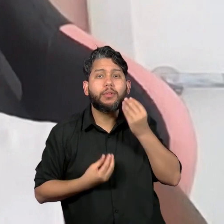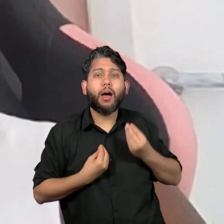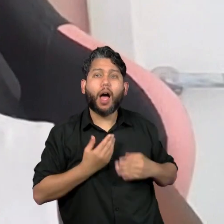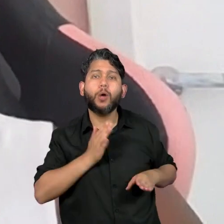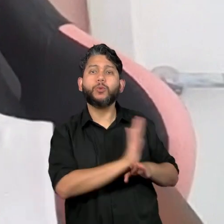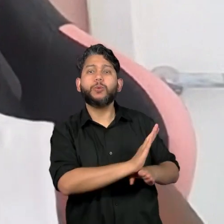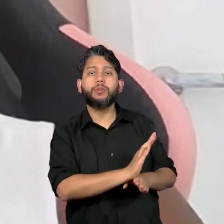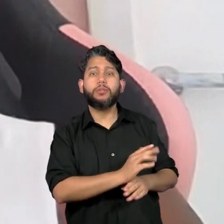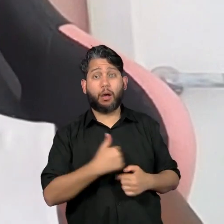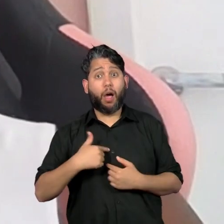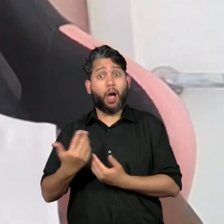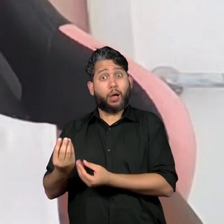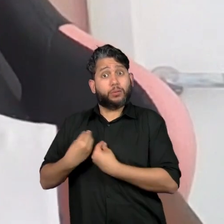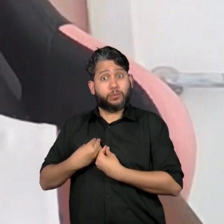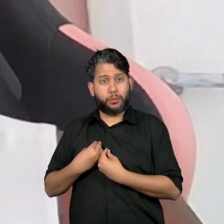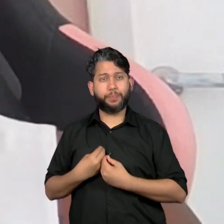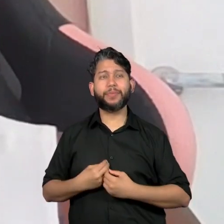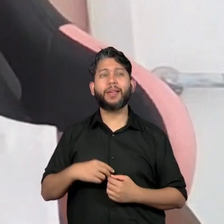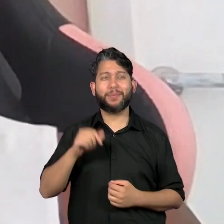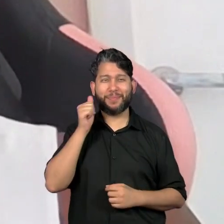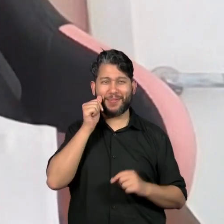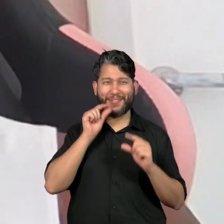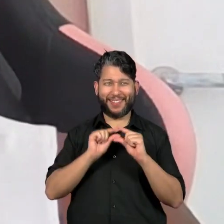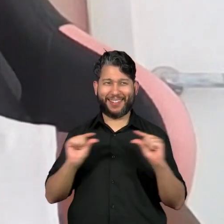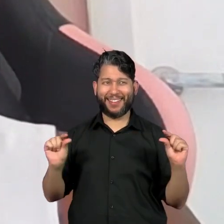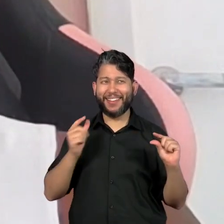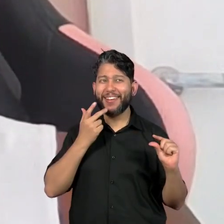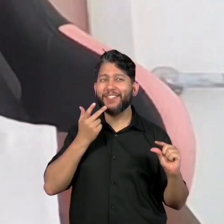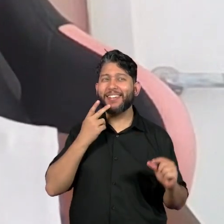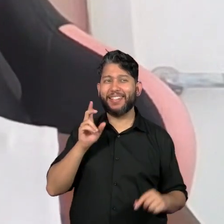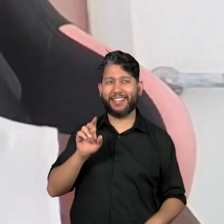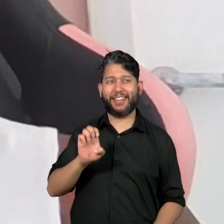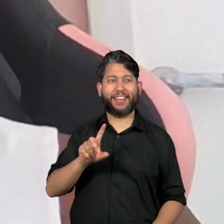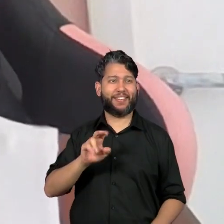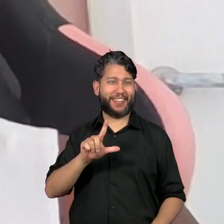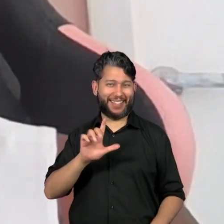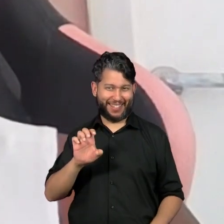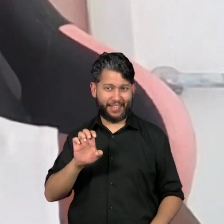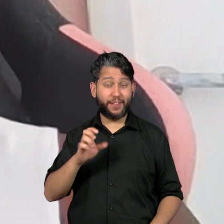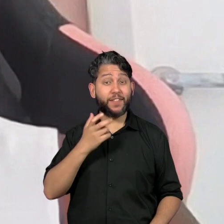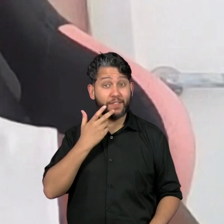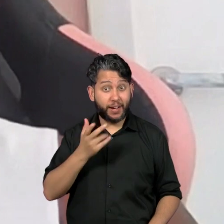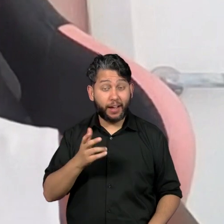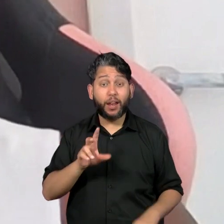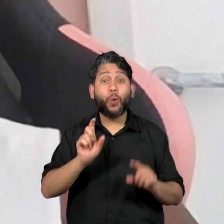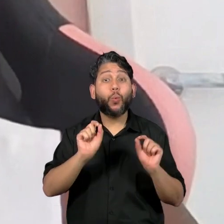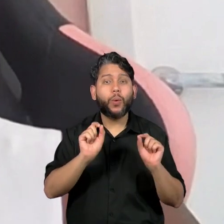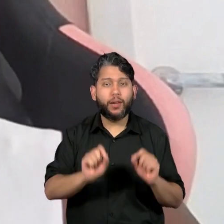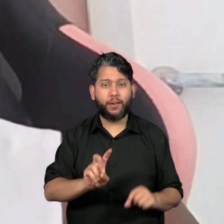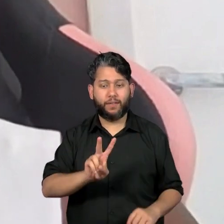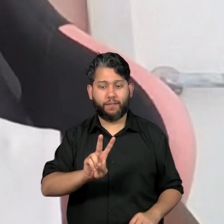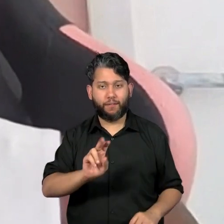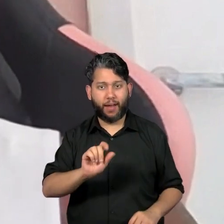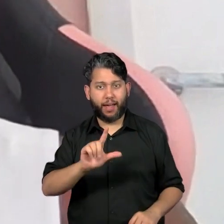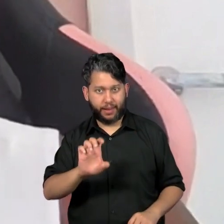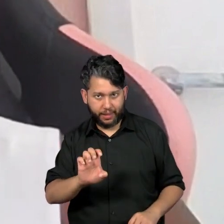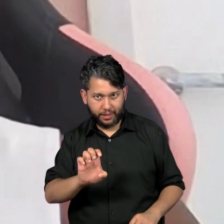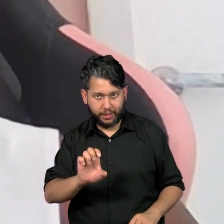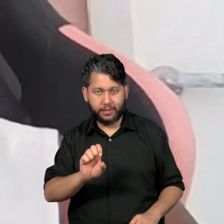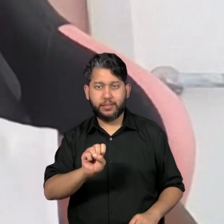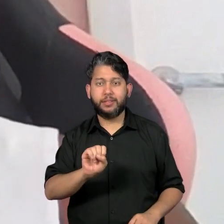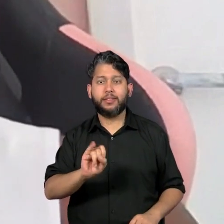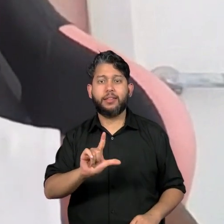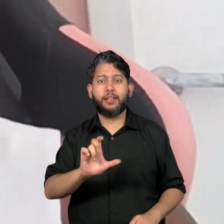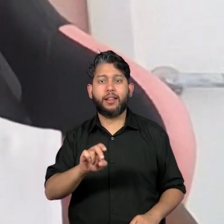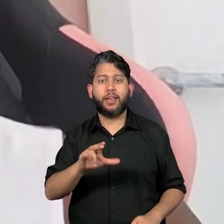Então, eu entendo, tem uma frase da Monique Evelyn que ela fala muito sobre o Vale do Silêncio, né? Que são as periferias, que a gente está